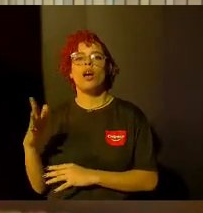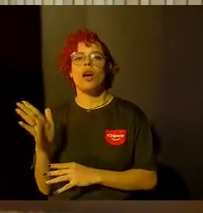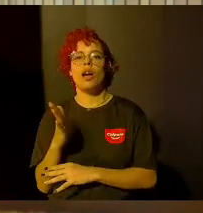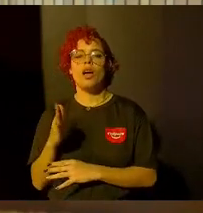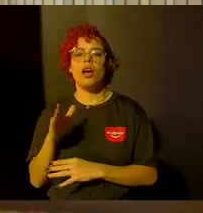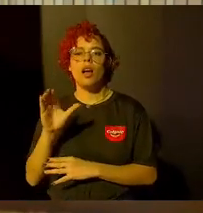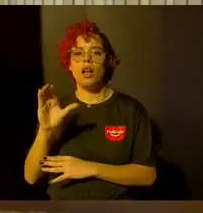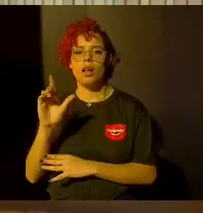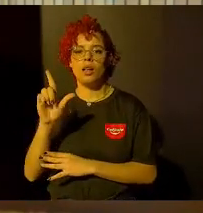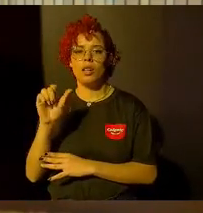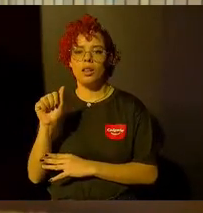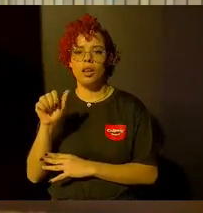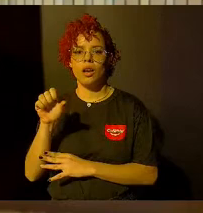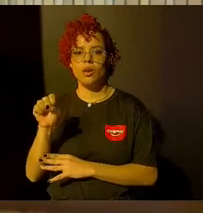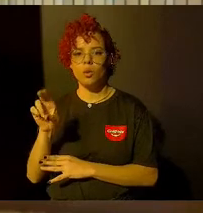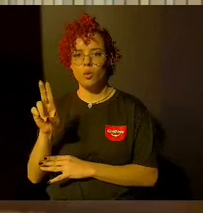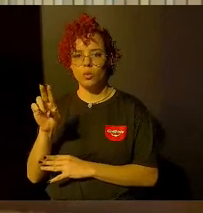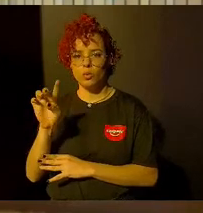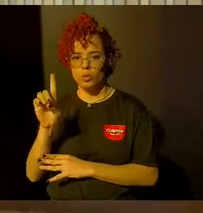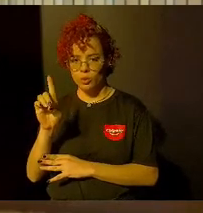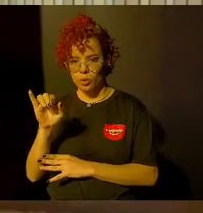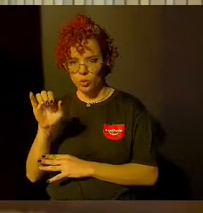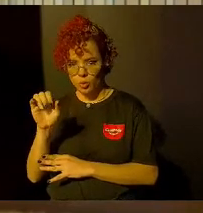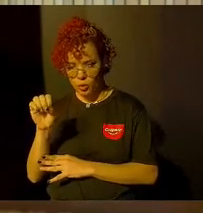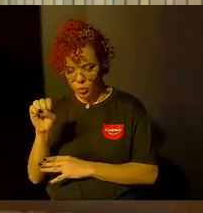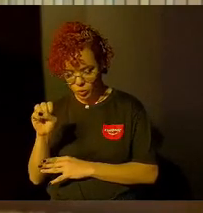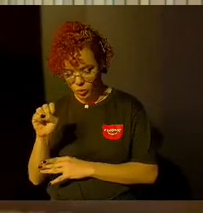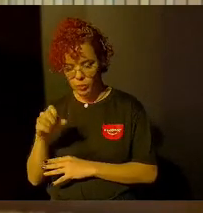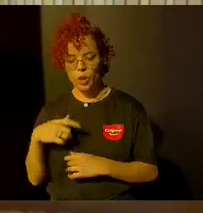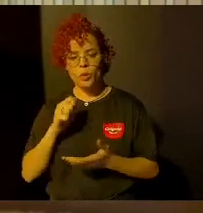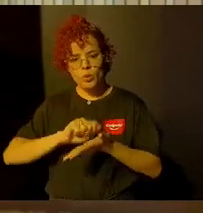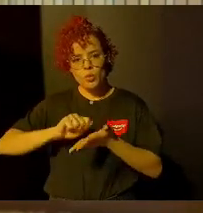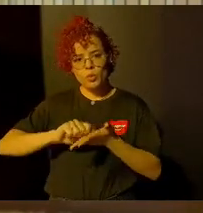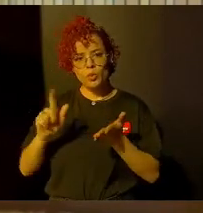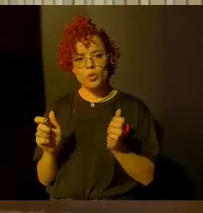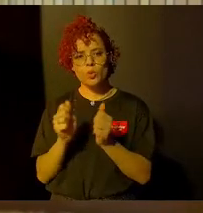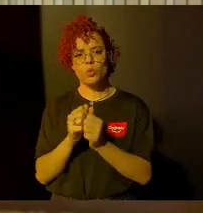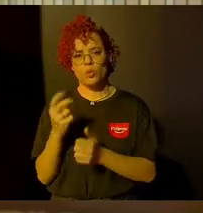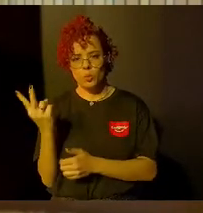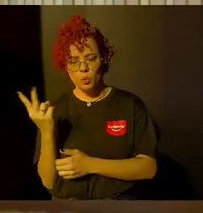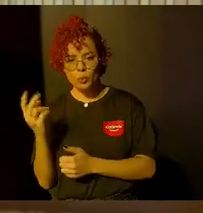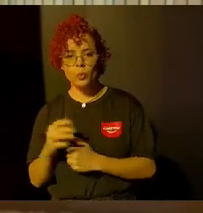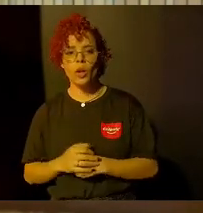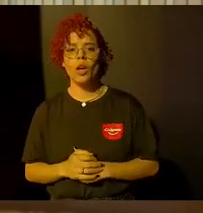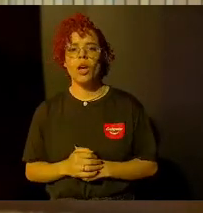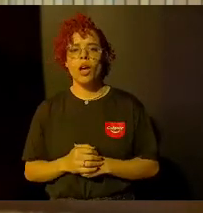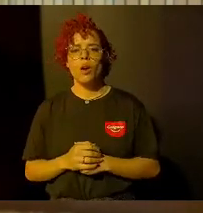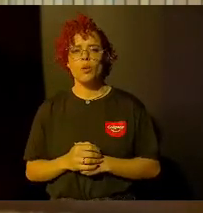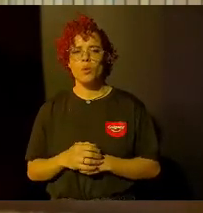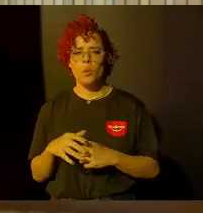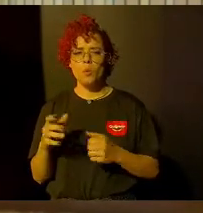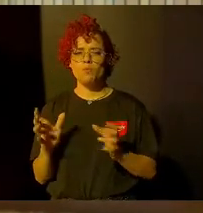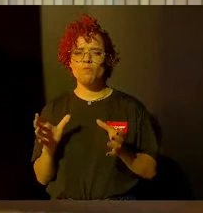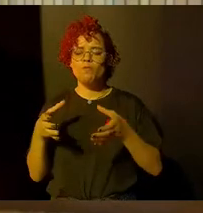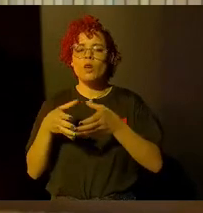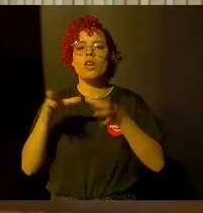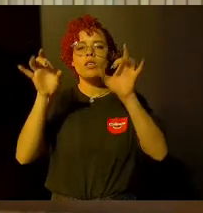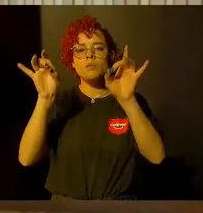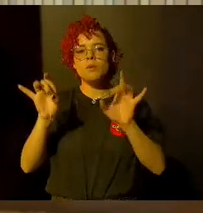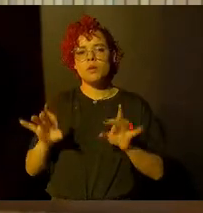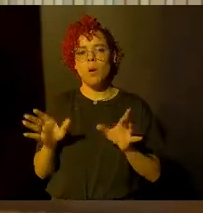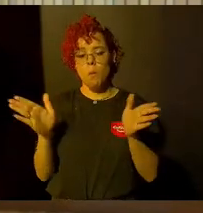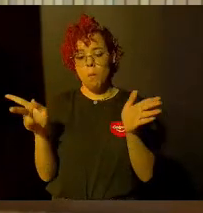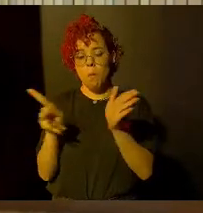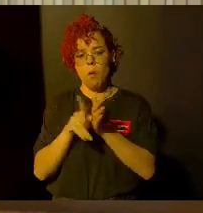a Stephanie Borges e com a Clara Alves essa medição especial da Bienal né a gente tá comemorando nesses últimos